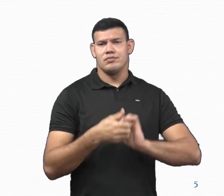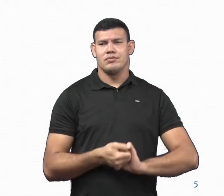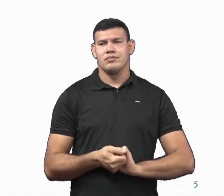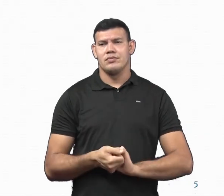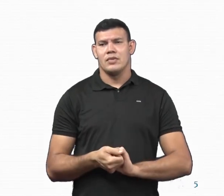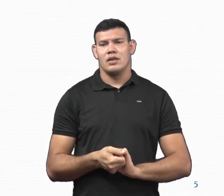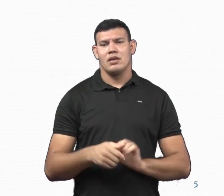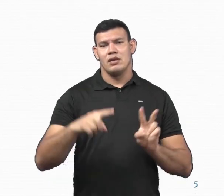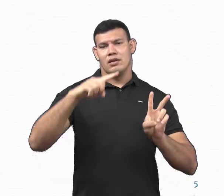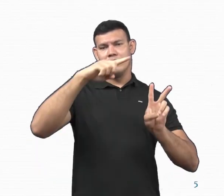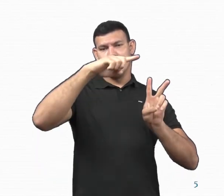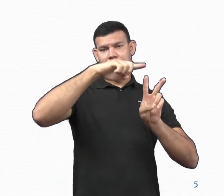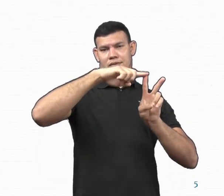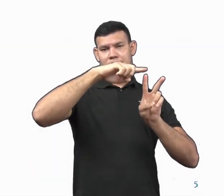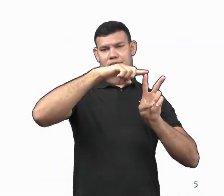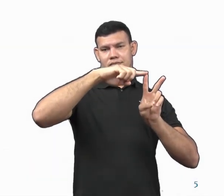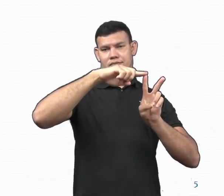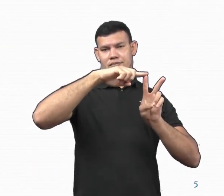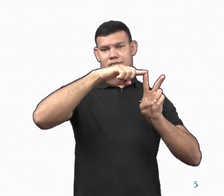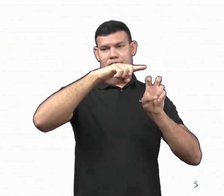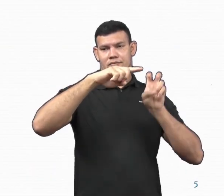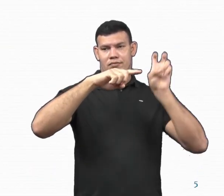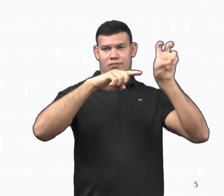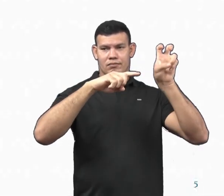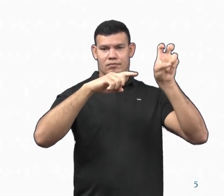A raiz quinta de menos 32